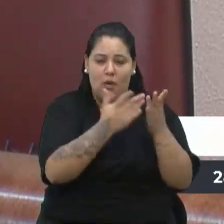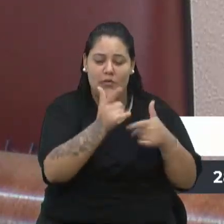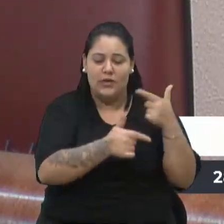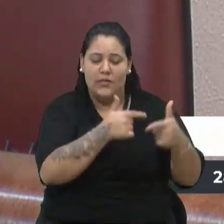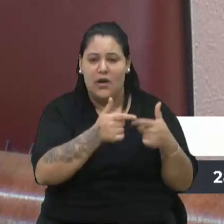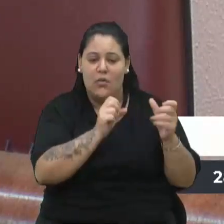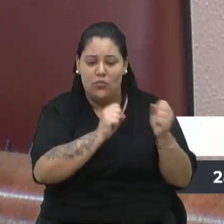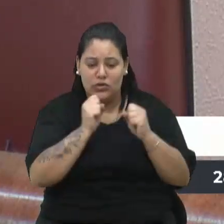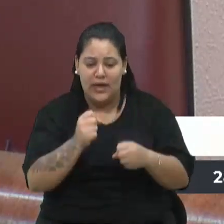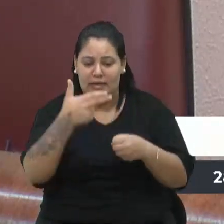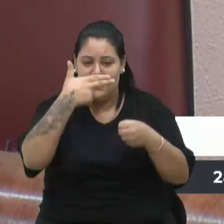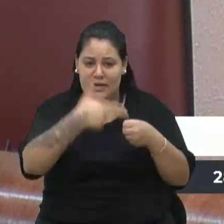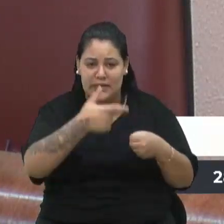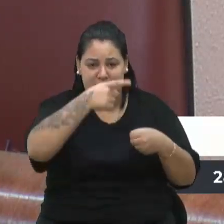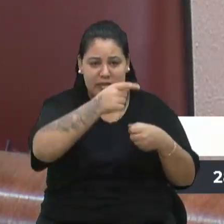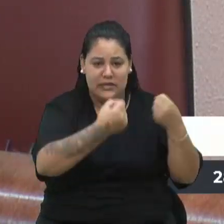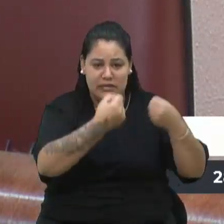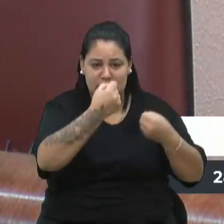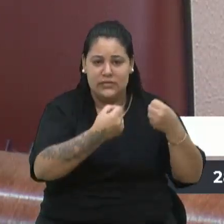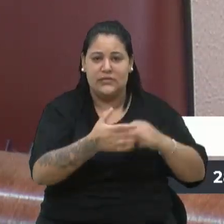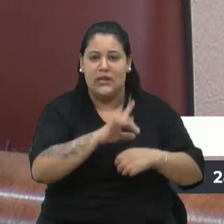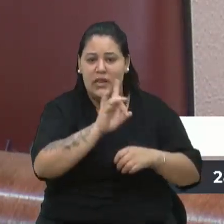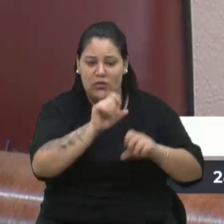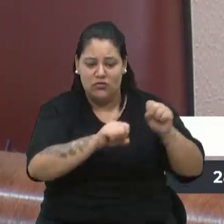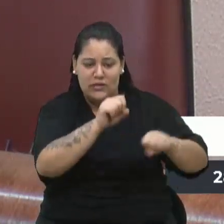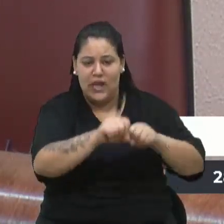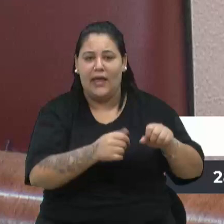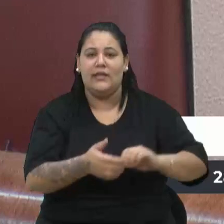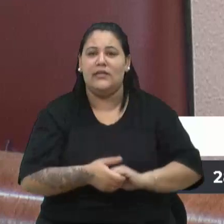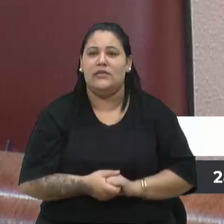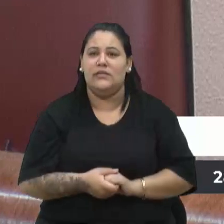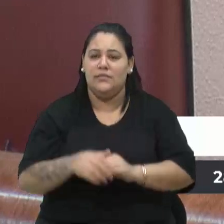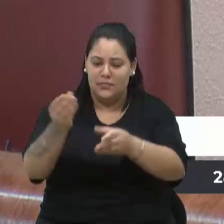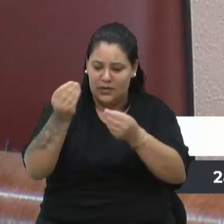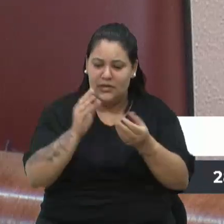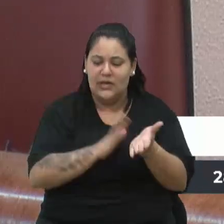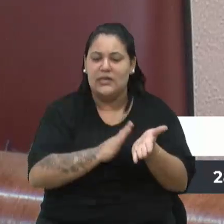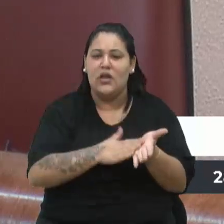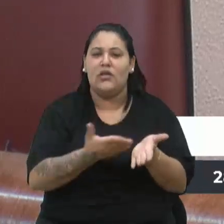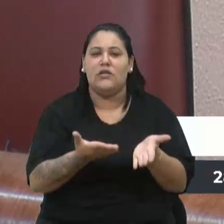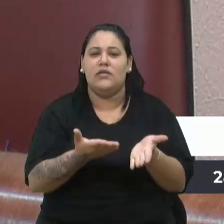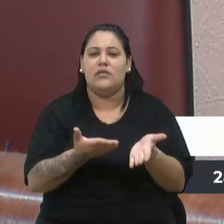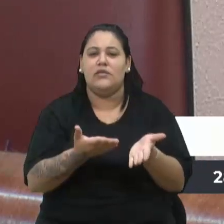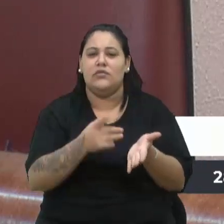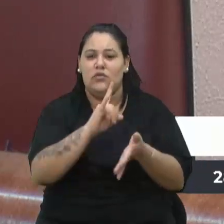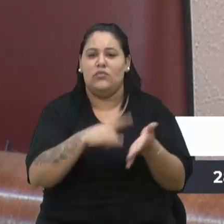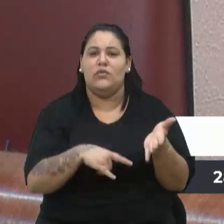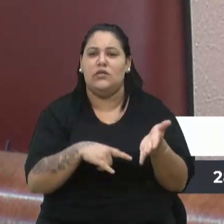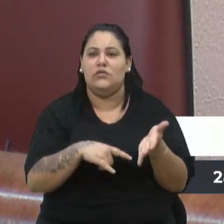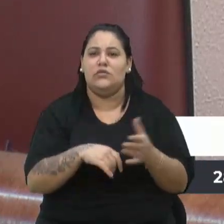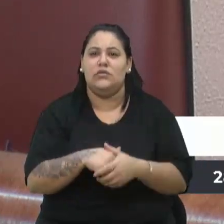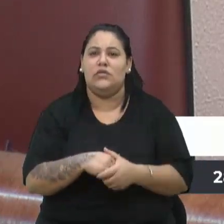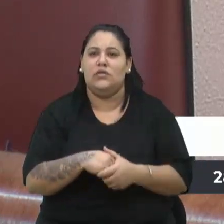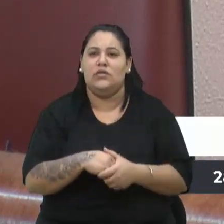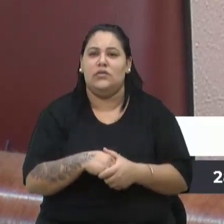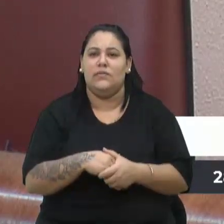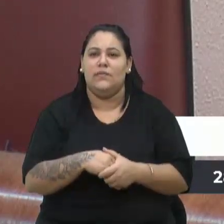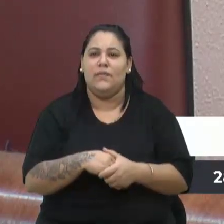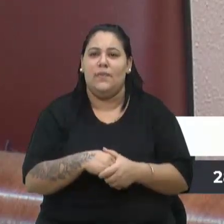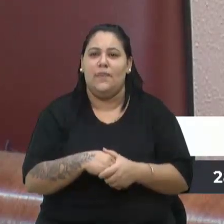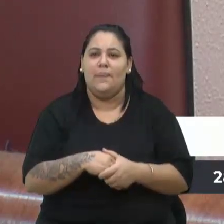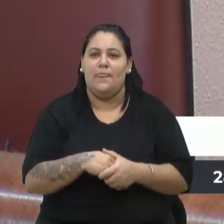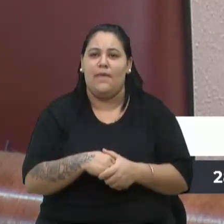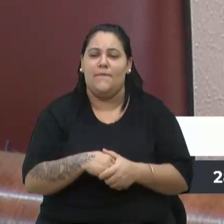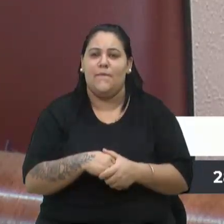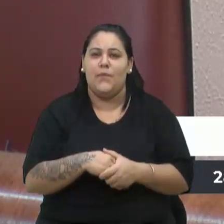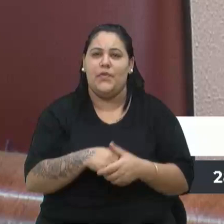pudesse abastecer e ir de carro e não ir de bicicleta. Mas traga a nota. Aí foram 100 dias do filme de terror. Falaram